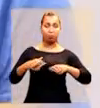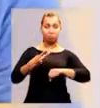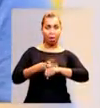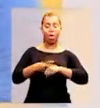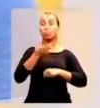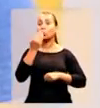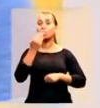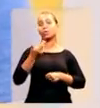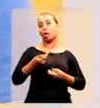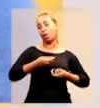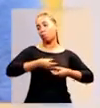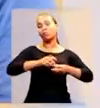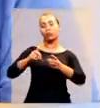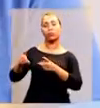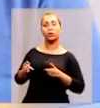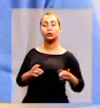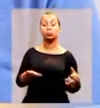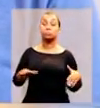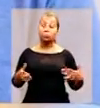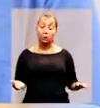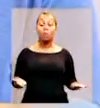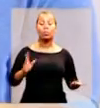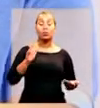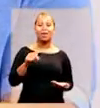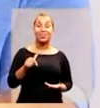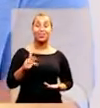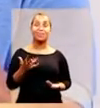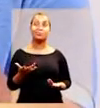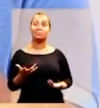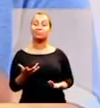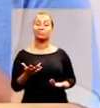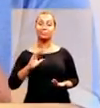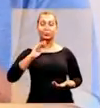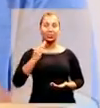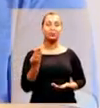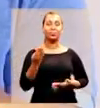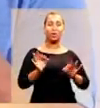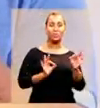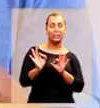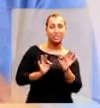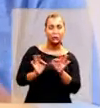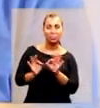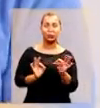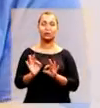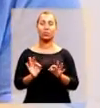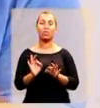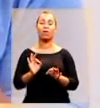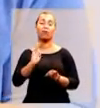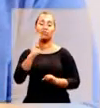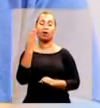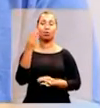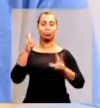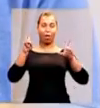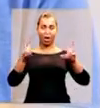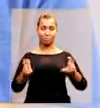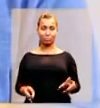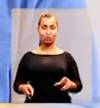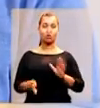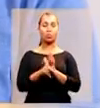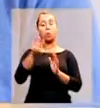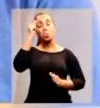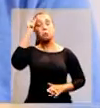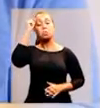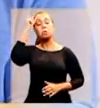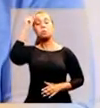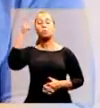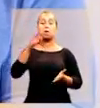é mercadoria, como comida é mercadoria. Então, é uma falsa administração, é um falso assunto ficar tratando da